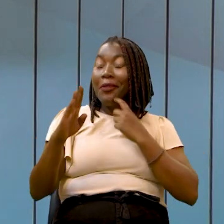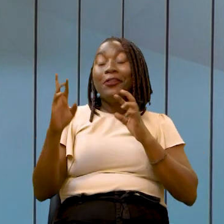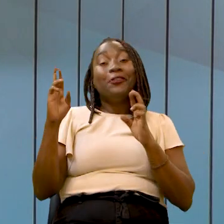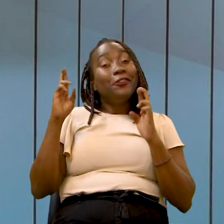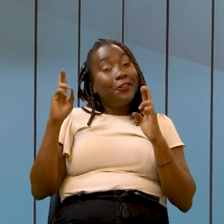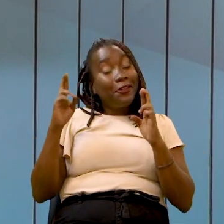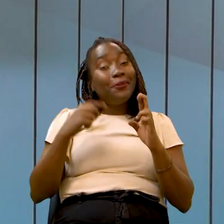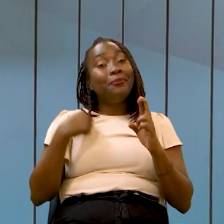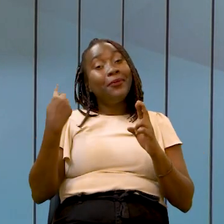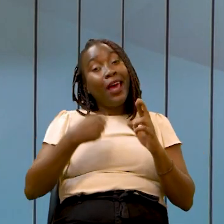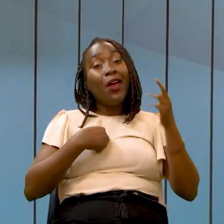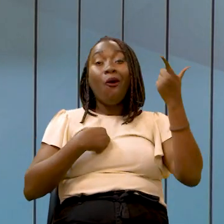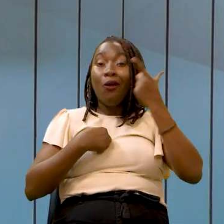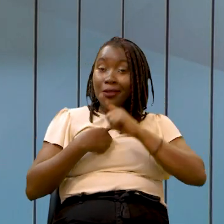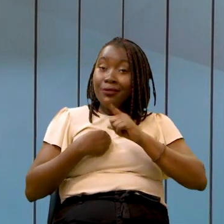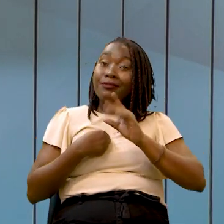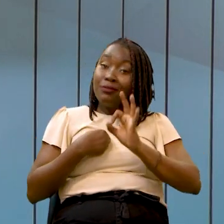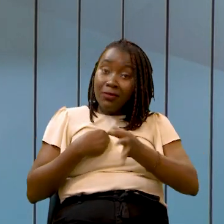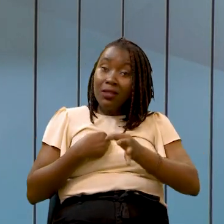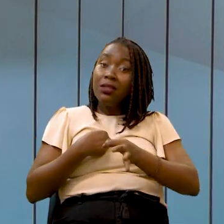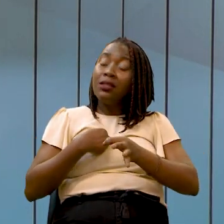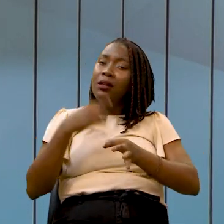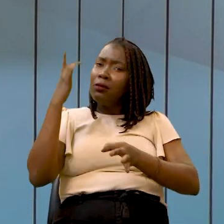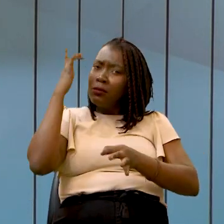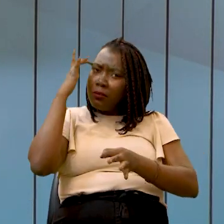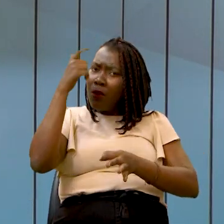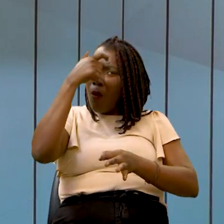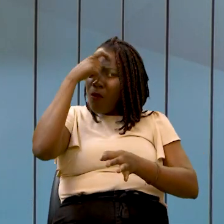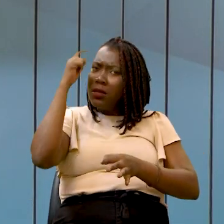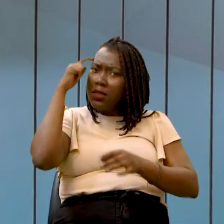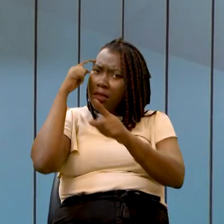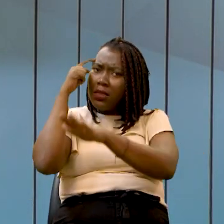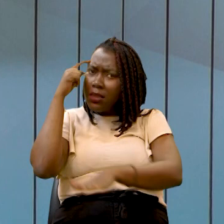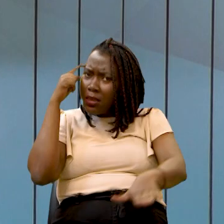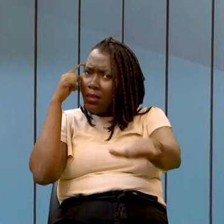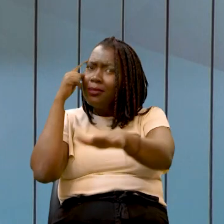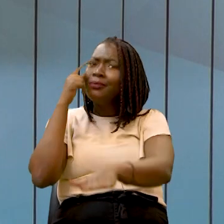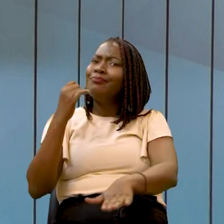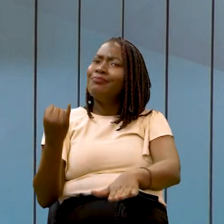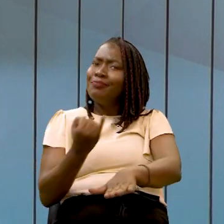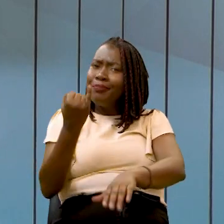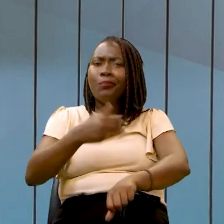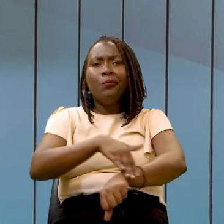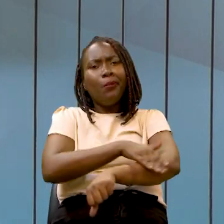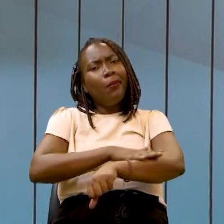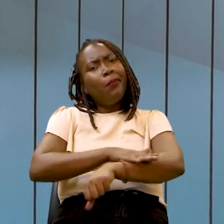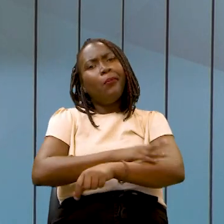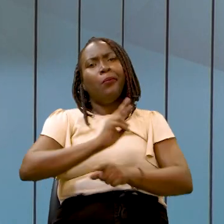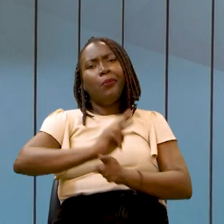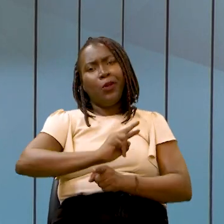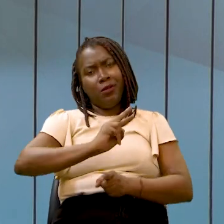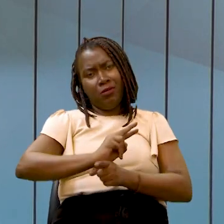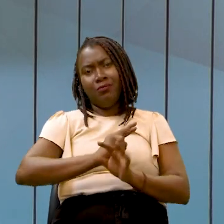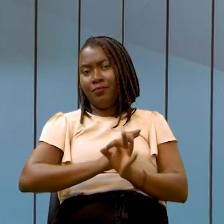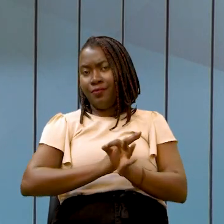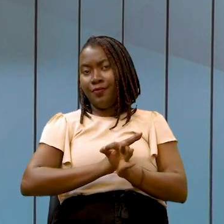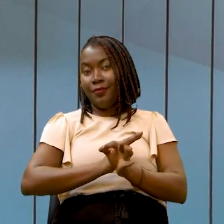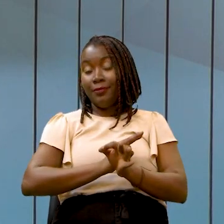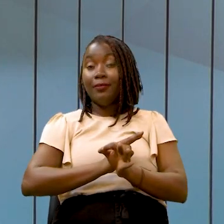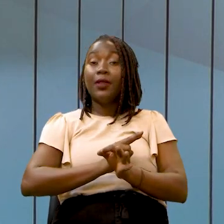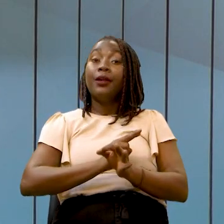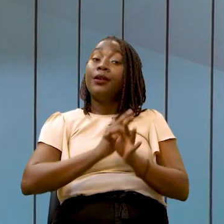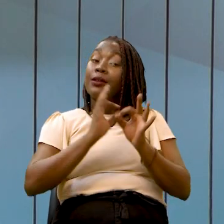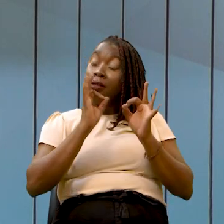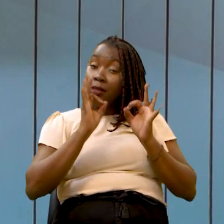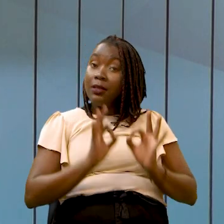Câmara Campinas. E espero aí que a gente tenha conseguido, né, conscientizar as pessoas sobre a importância do protetor